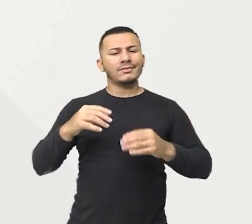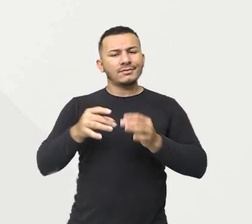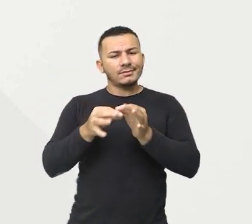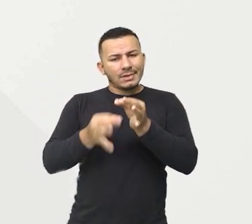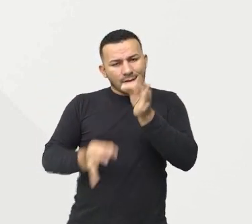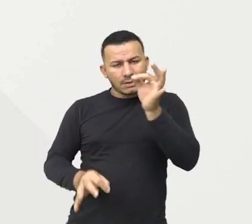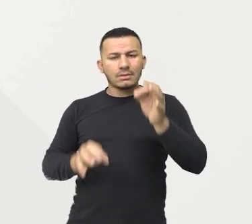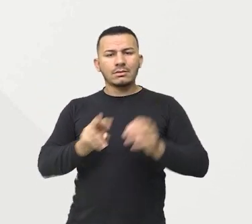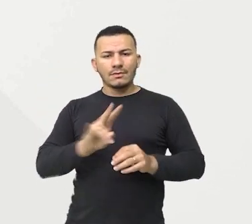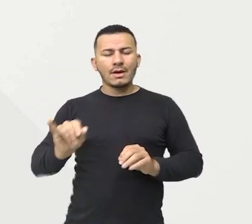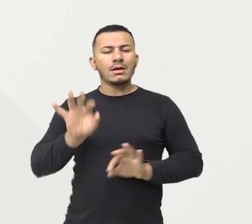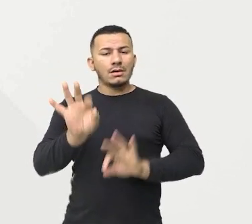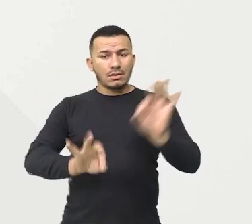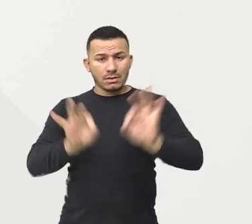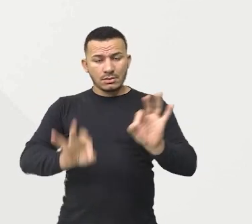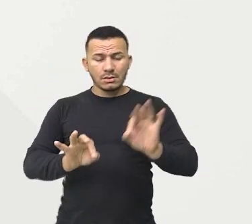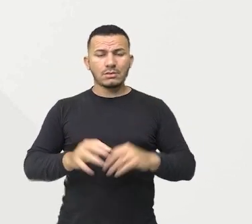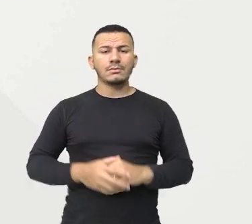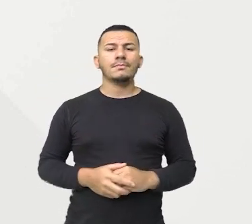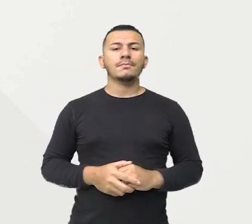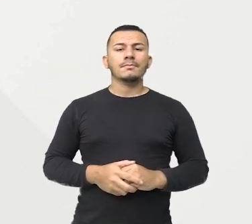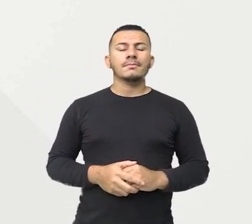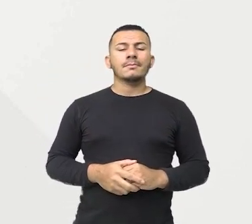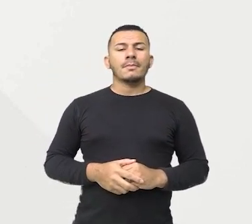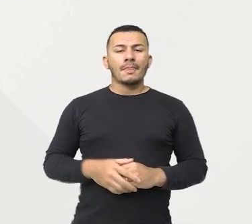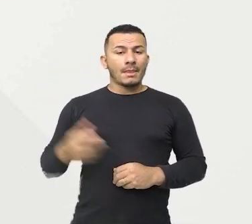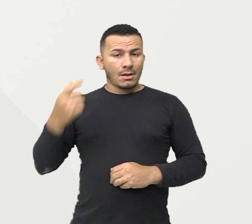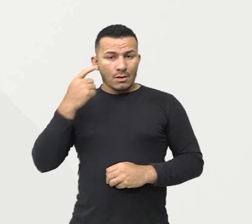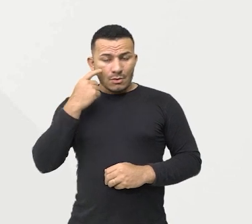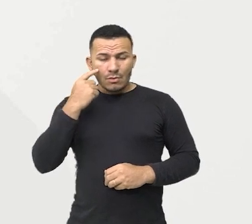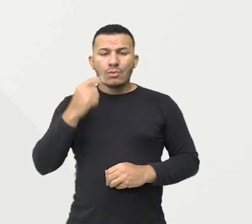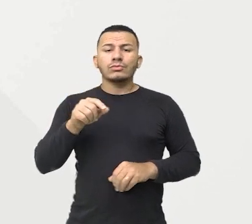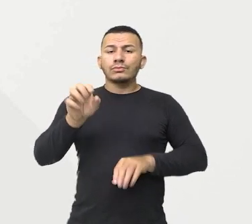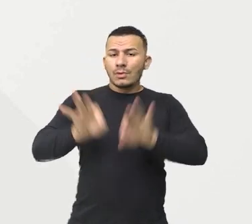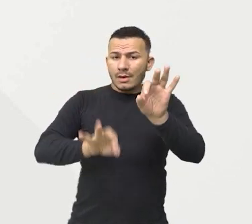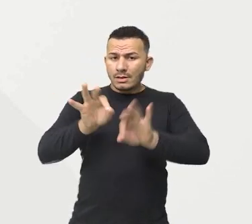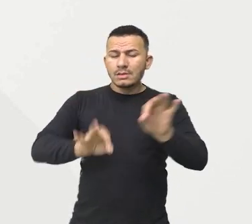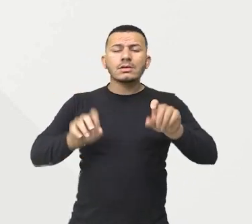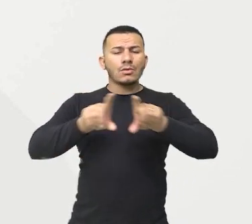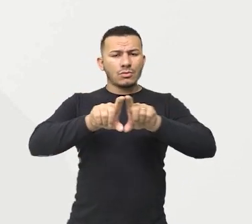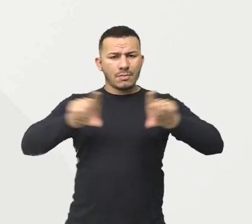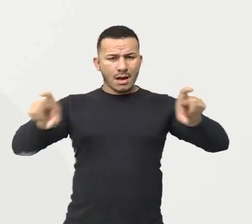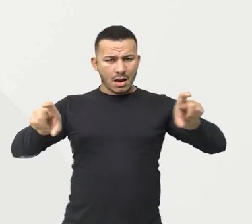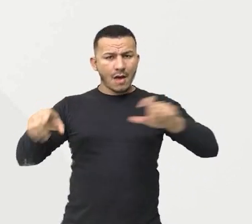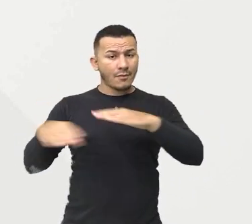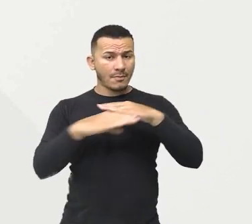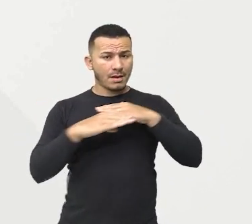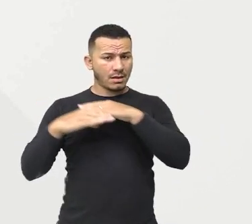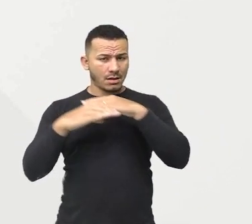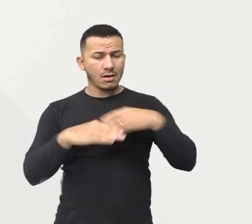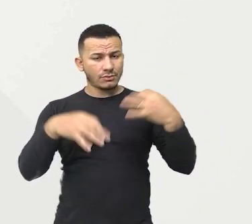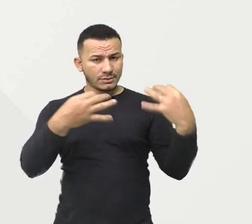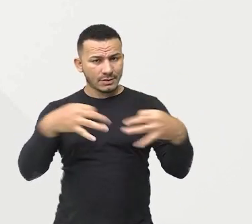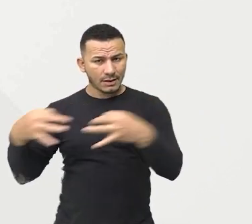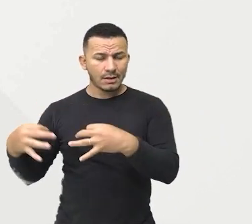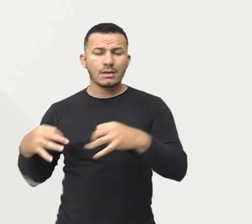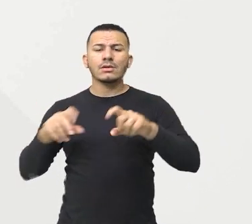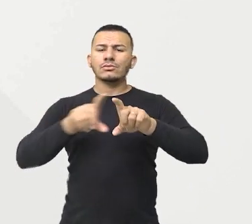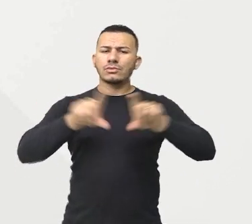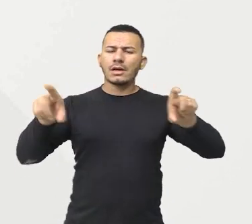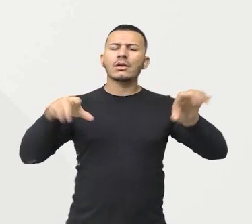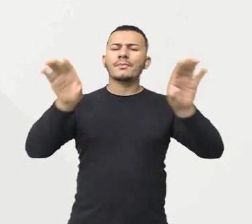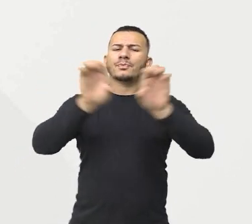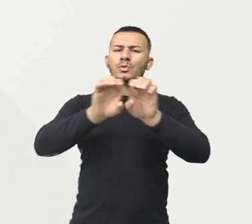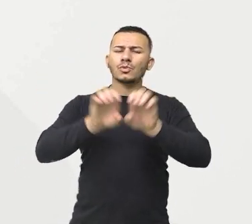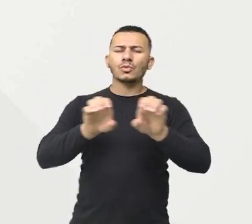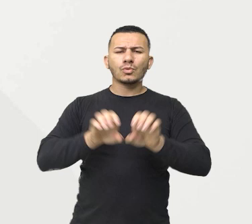em parágrafos, vamos dizer assim, padrão, em parágrafos, vamos dizer assim, que tem uma estrutura